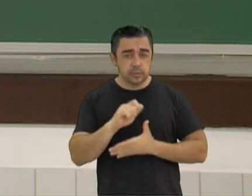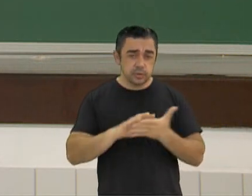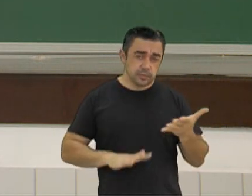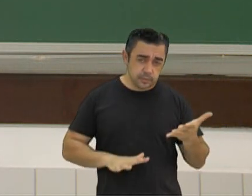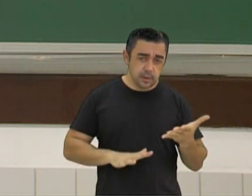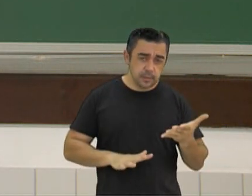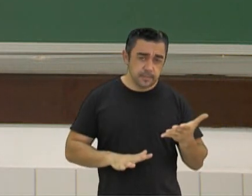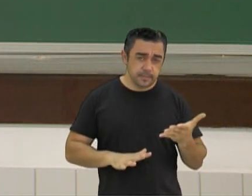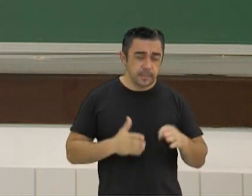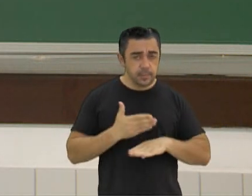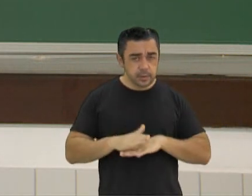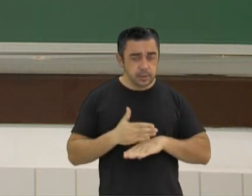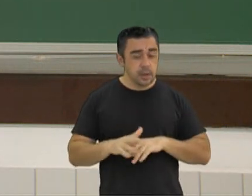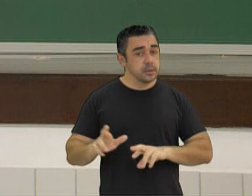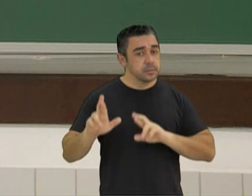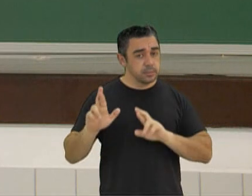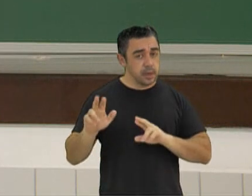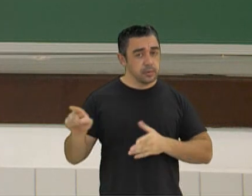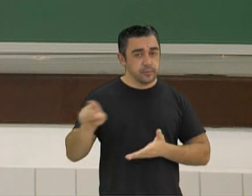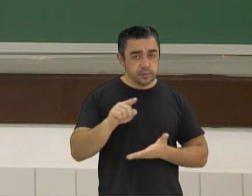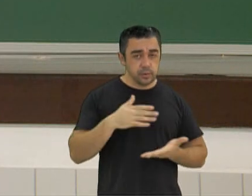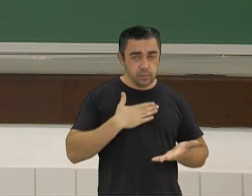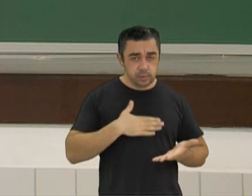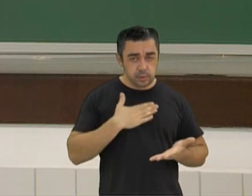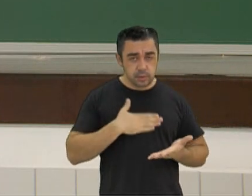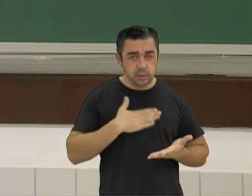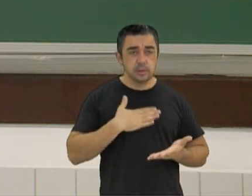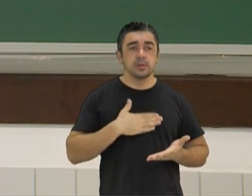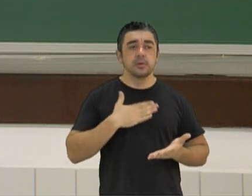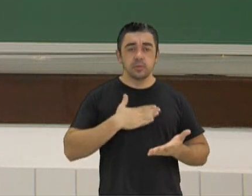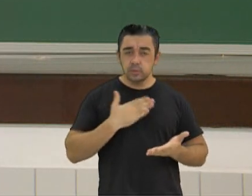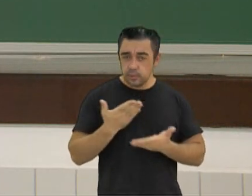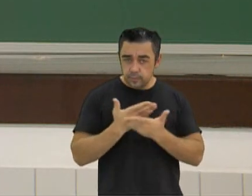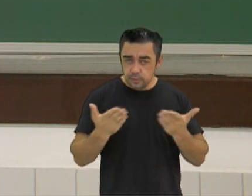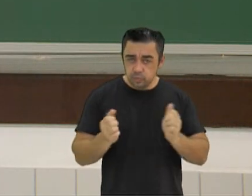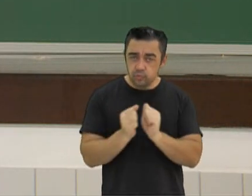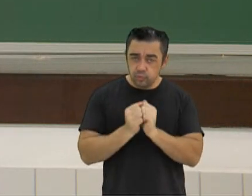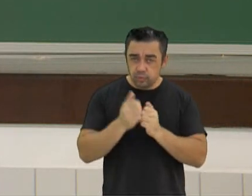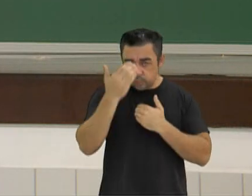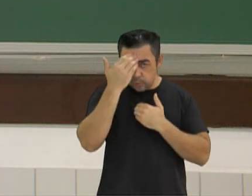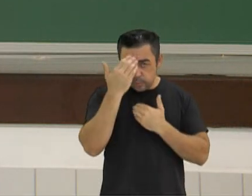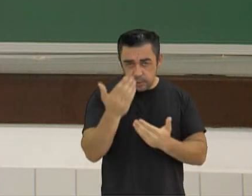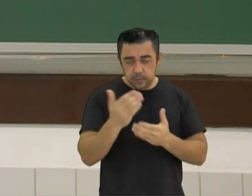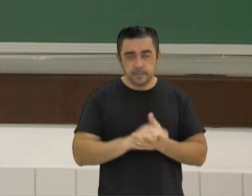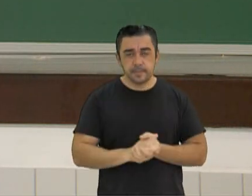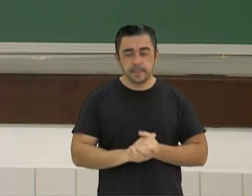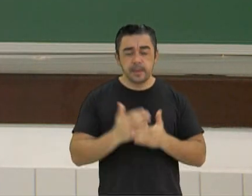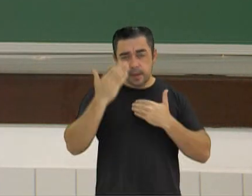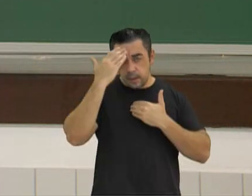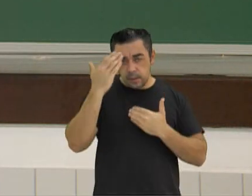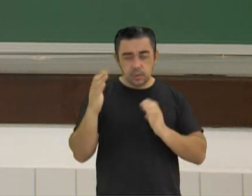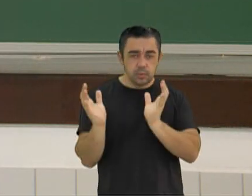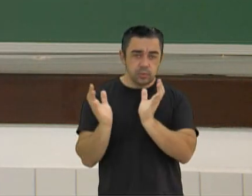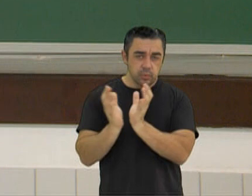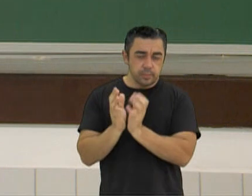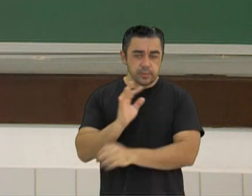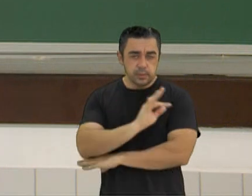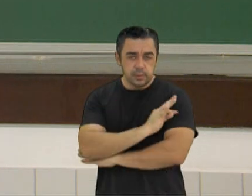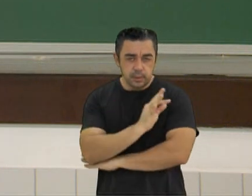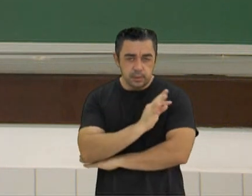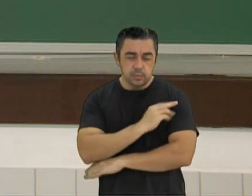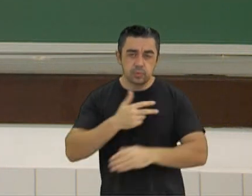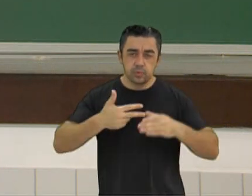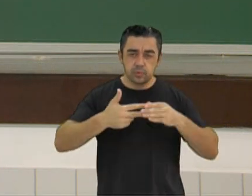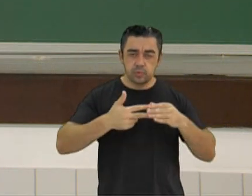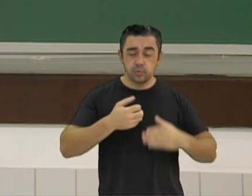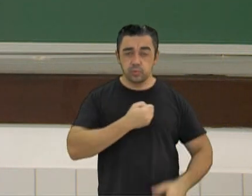para praticar. Eu espero que você tenha gostado, adorei a companhia de vocês, meu muito obrigado. Agradecer essa produção maravilhosa aqui, diretamente